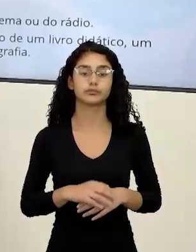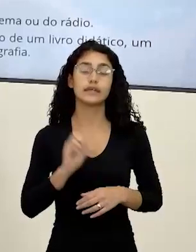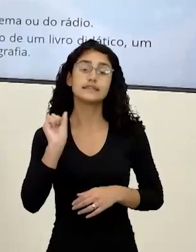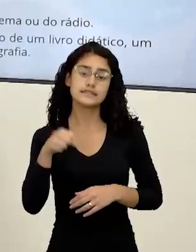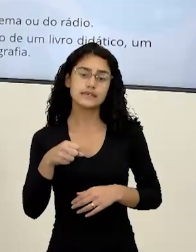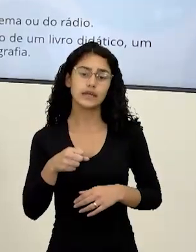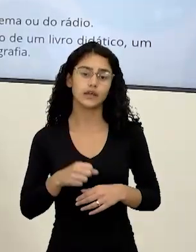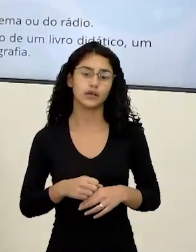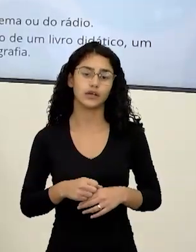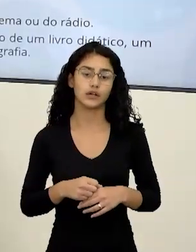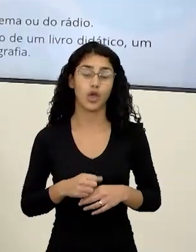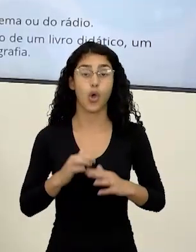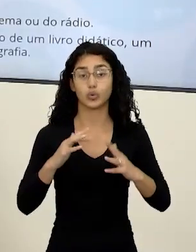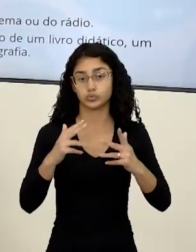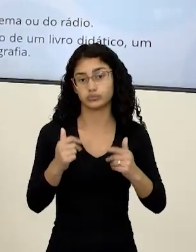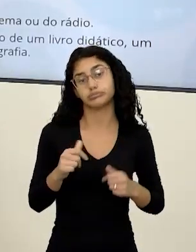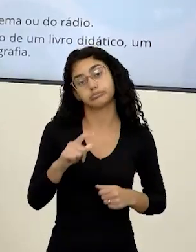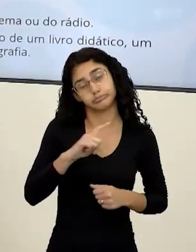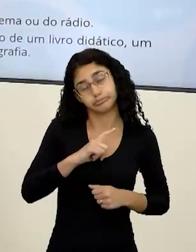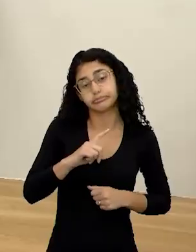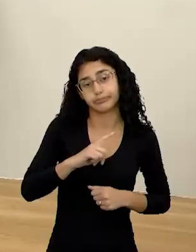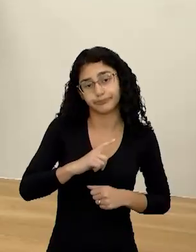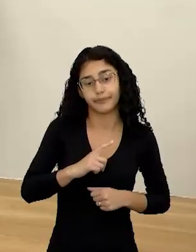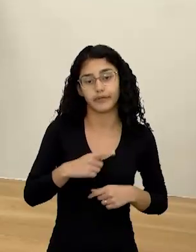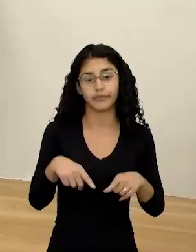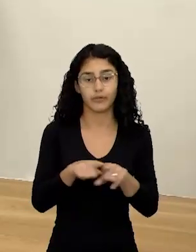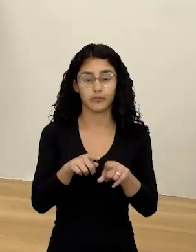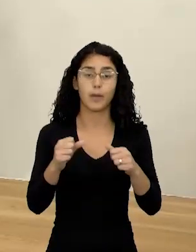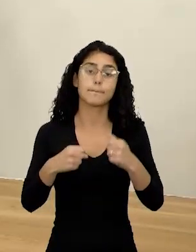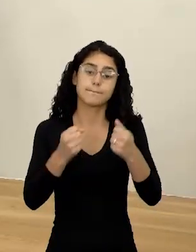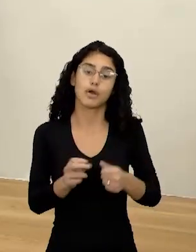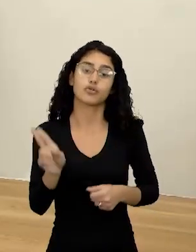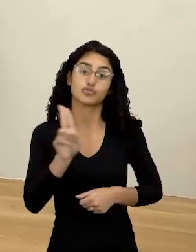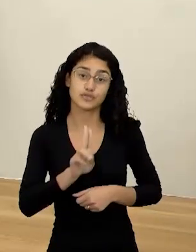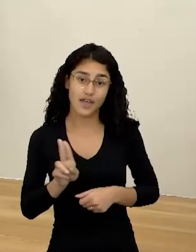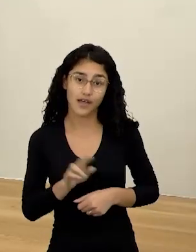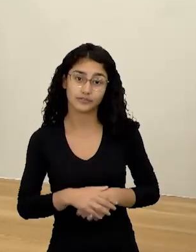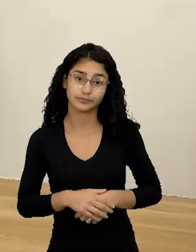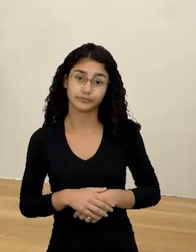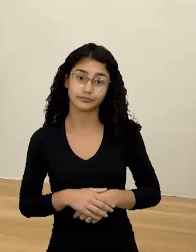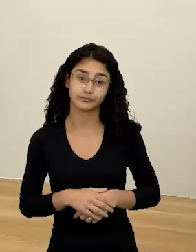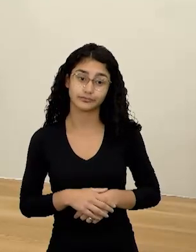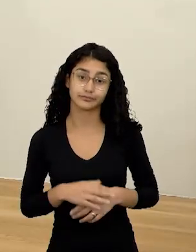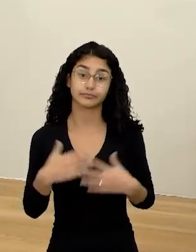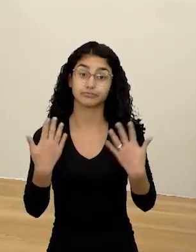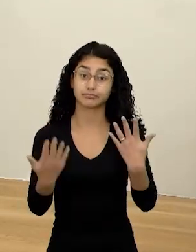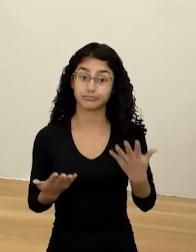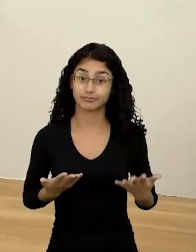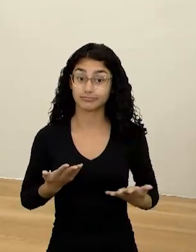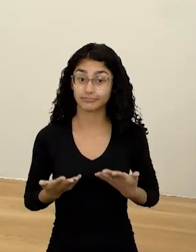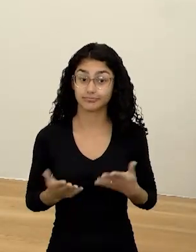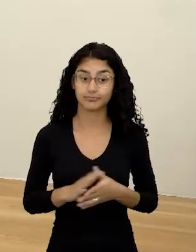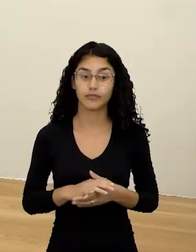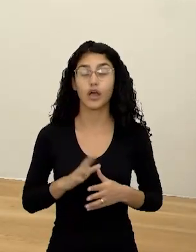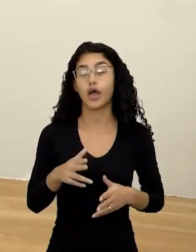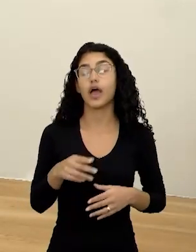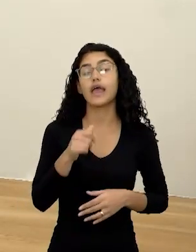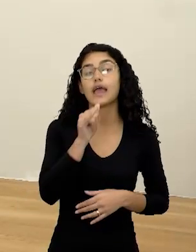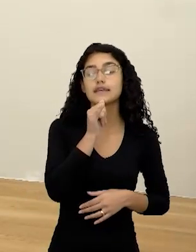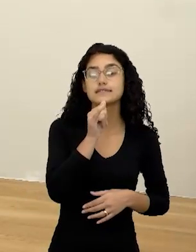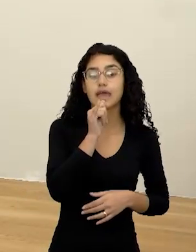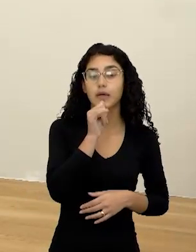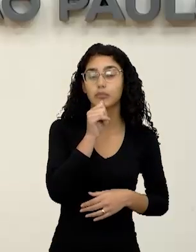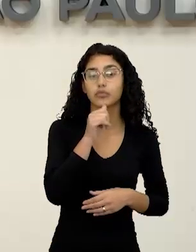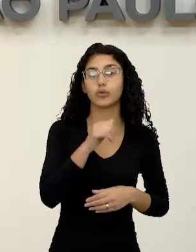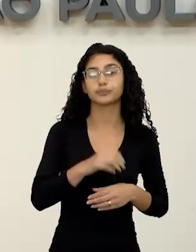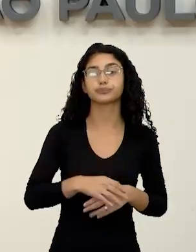sim, você, teoricamente, tudo tem direito autoral. Você pode usar? Ô Fabi, tem, por exemplo, tem muitos estudantes que